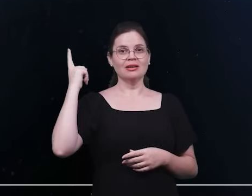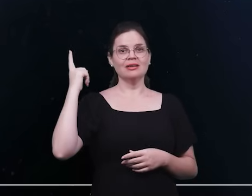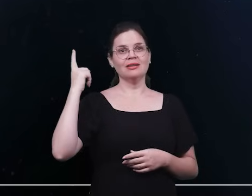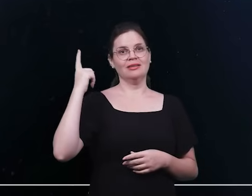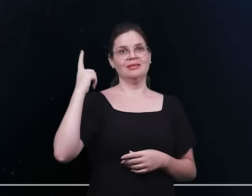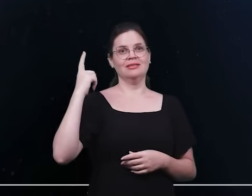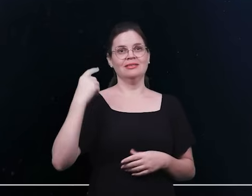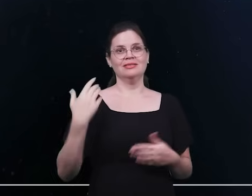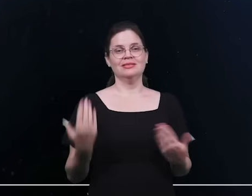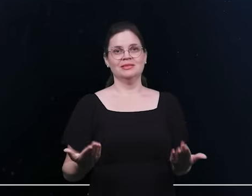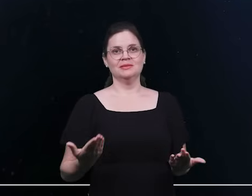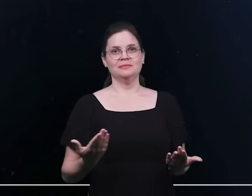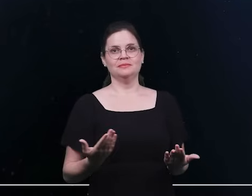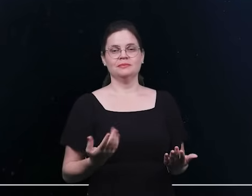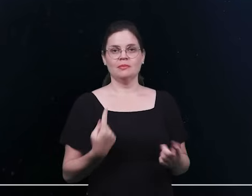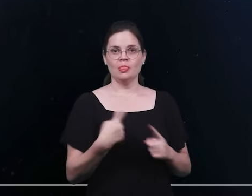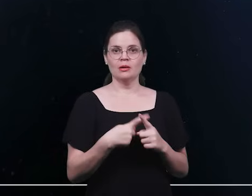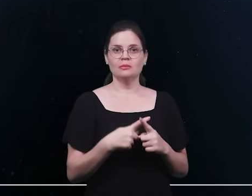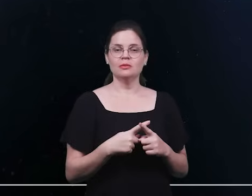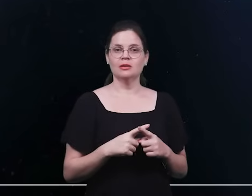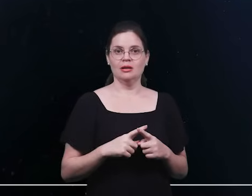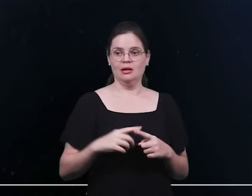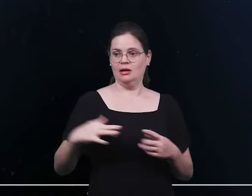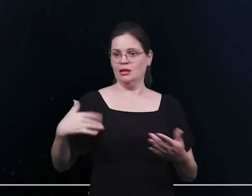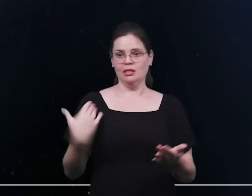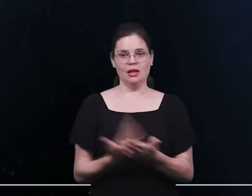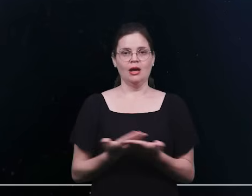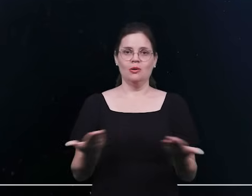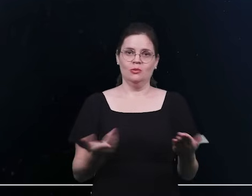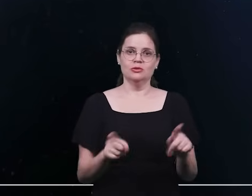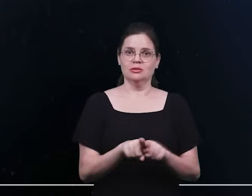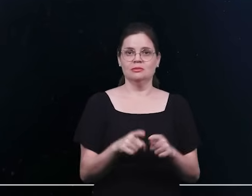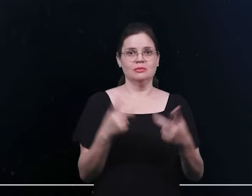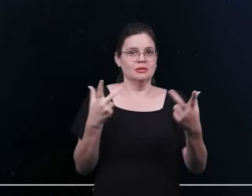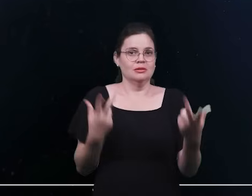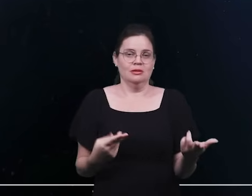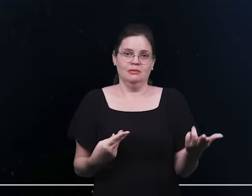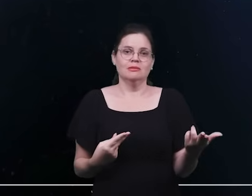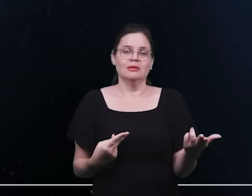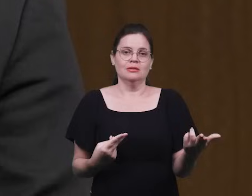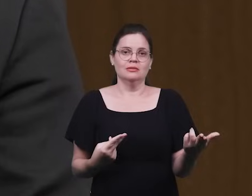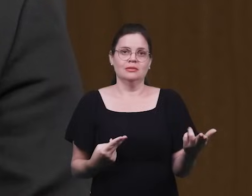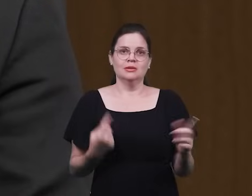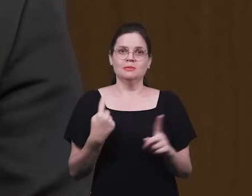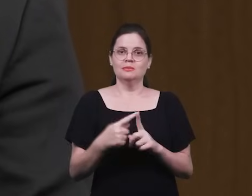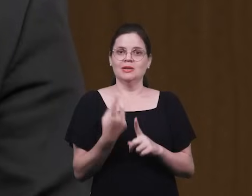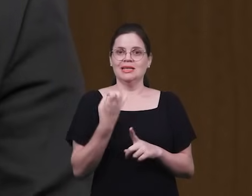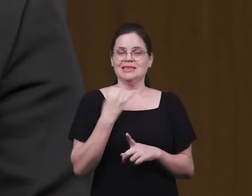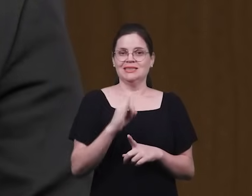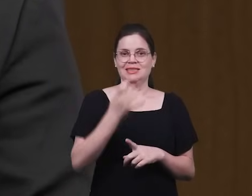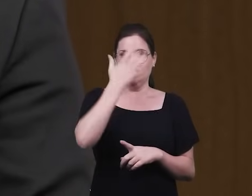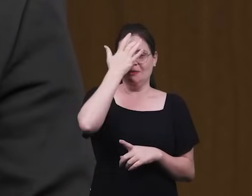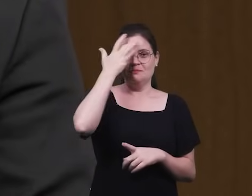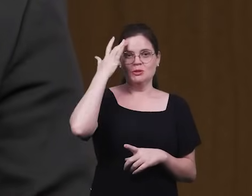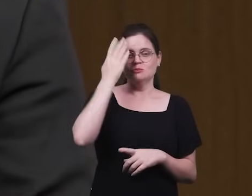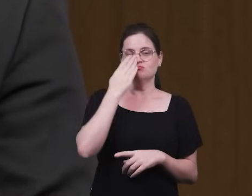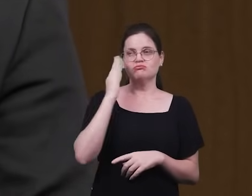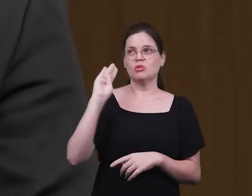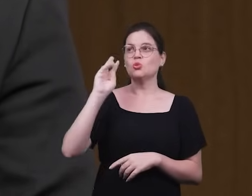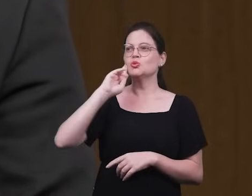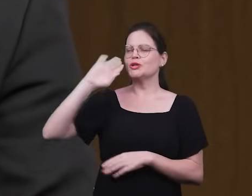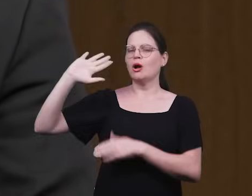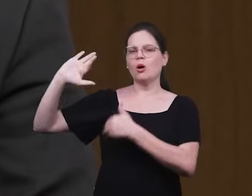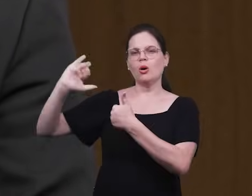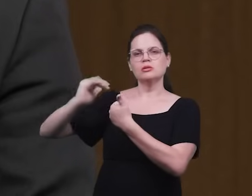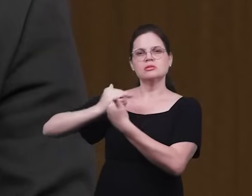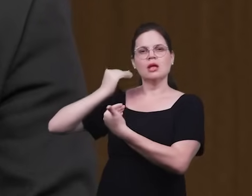Eh vamos dizer assim para os nossos dias isso também acontece quando o homem Ele rejeita o conselho do Senhor